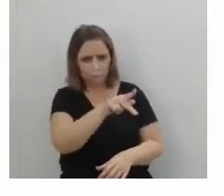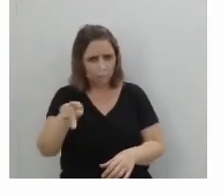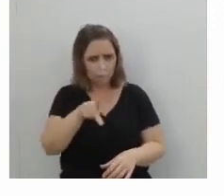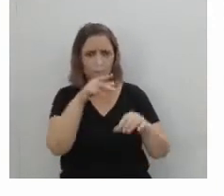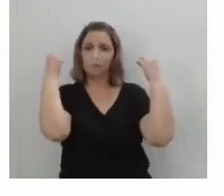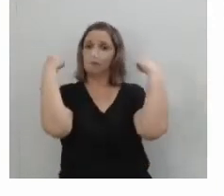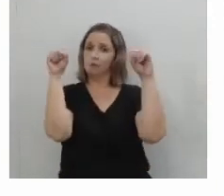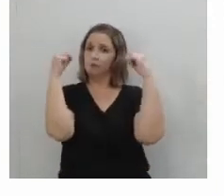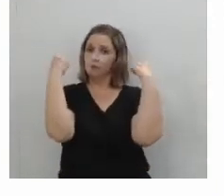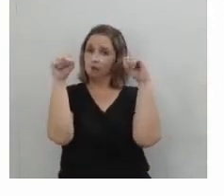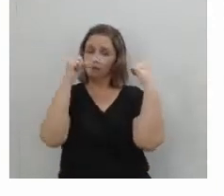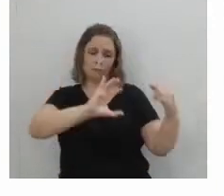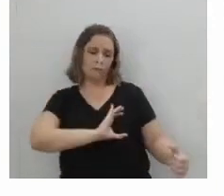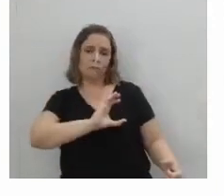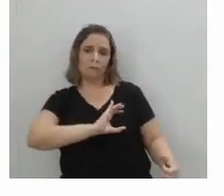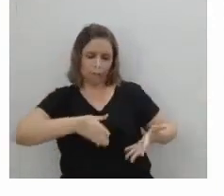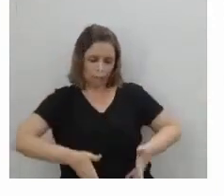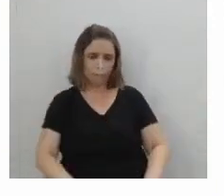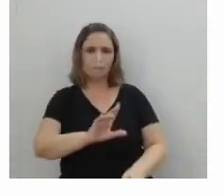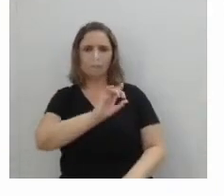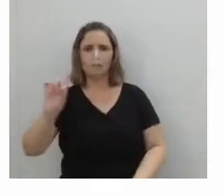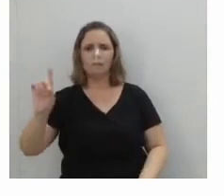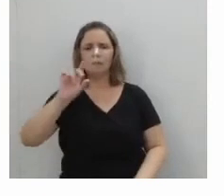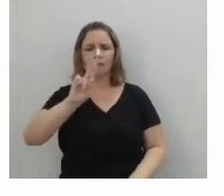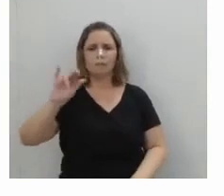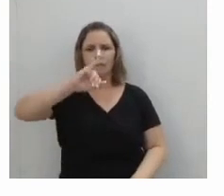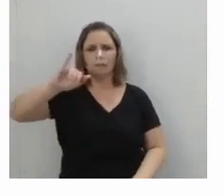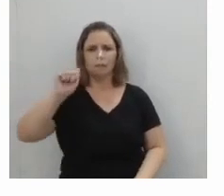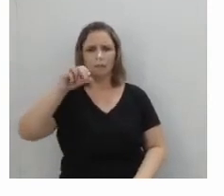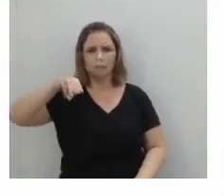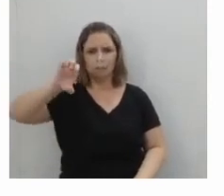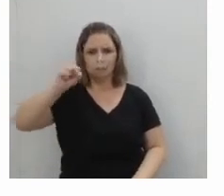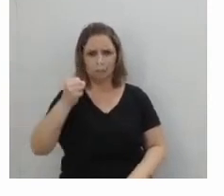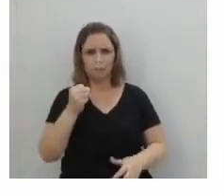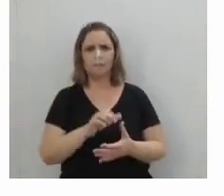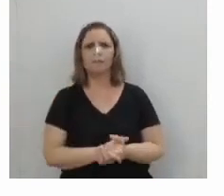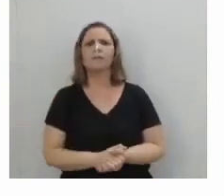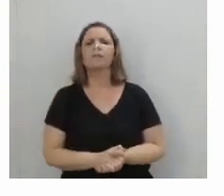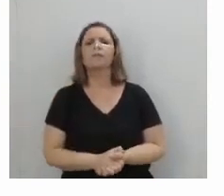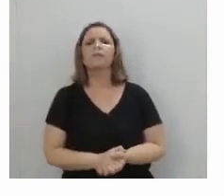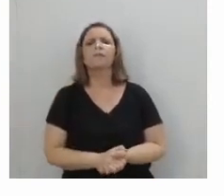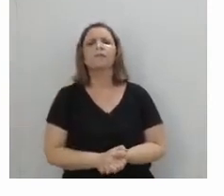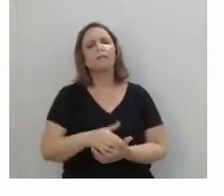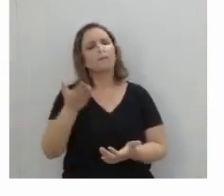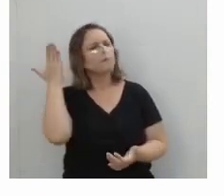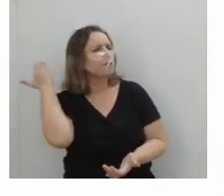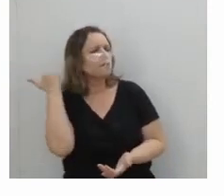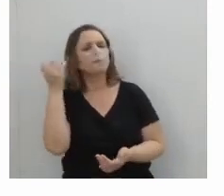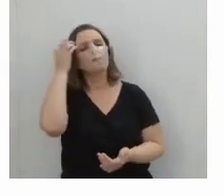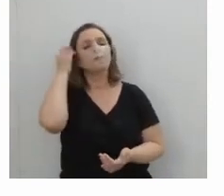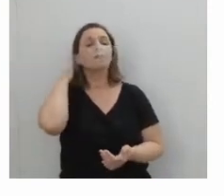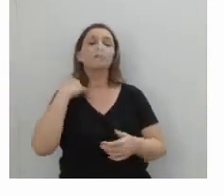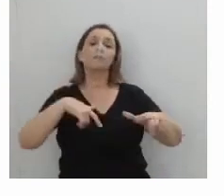de educação física canadense chamado James Naismith. Eu acho que é assim que pronuncia o nome dele. Na época,